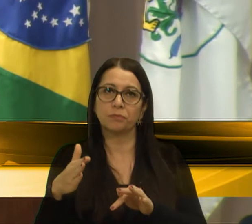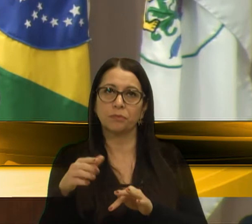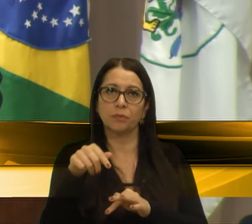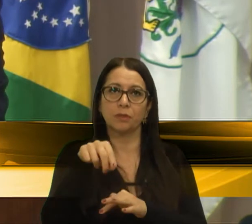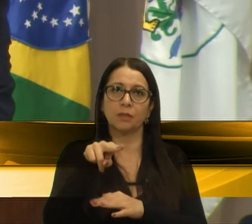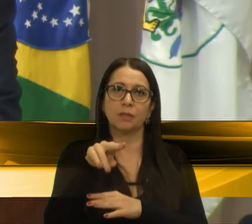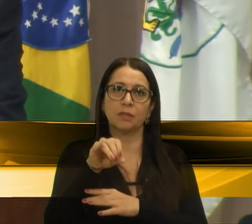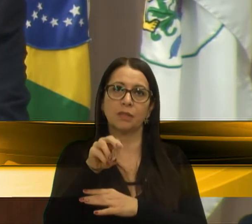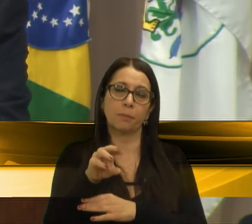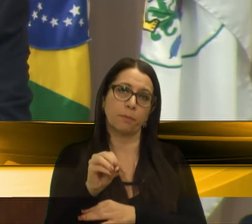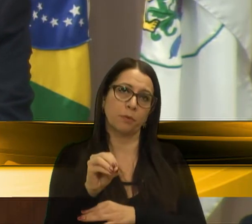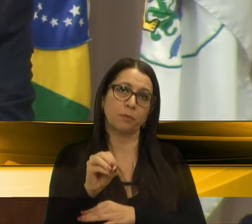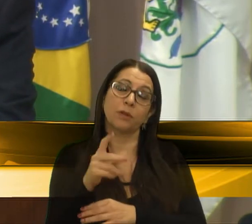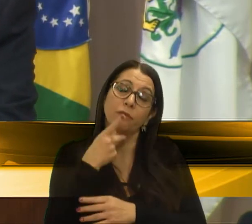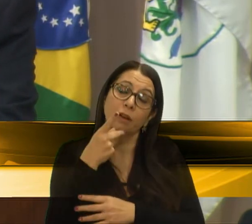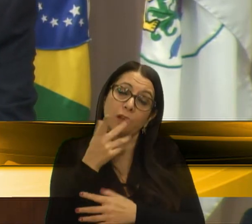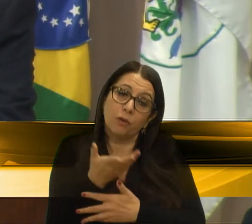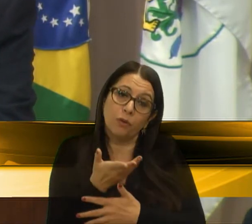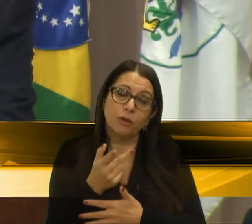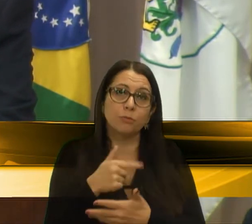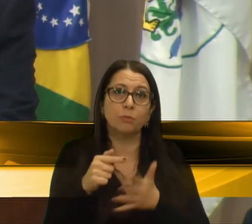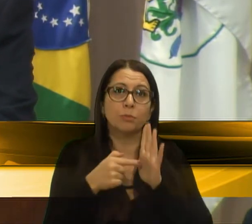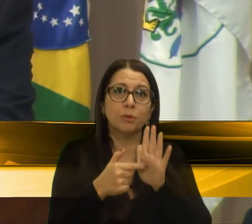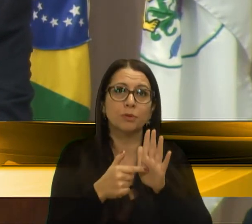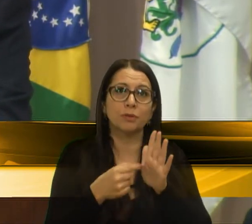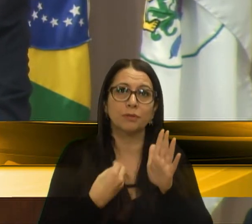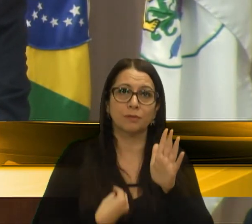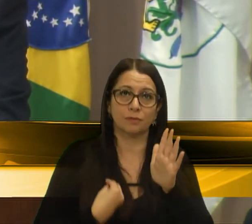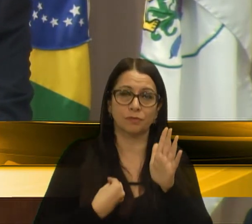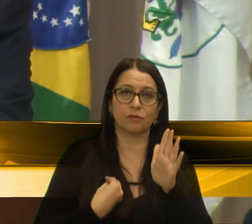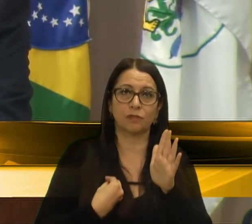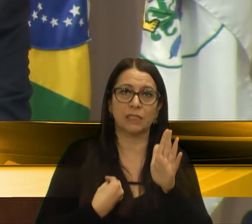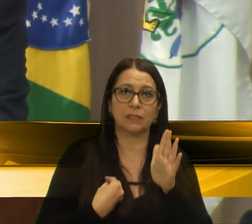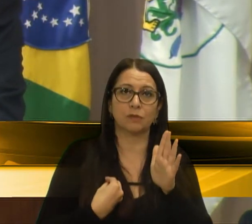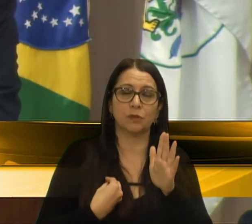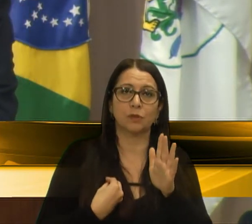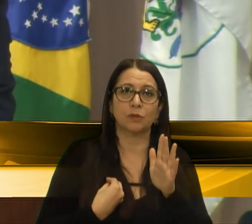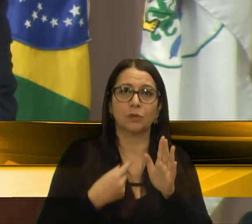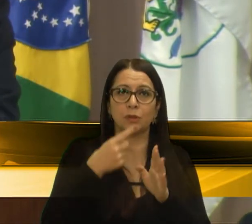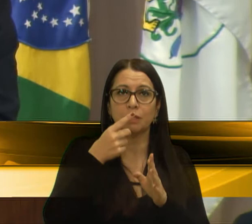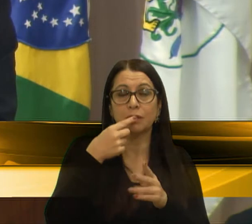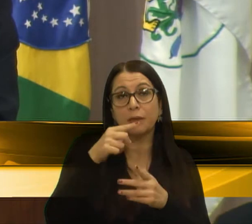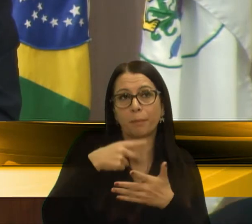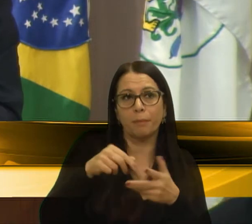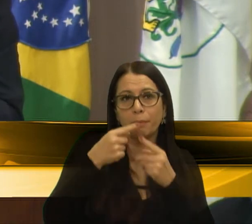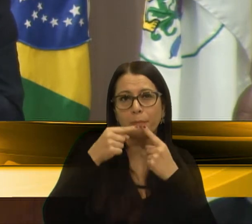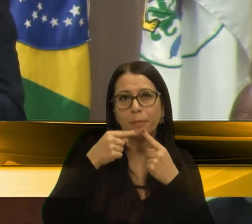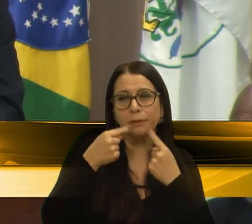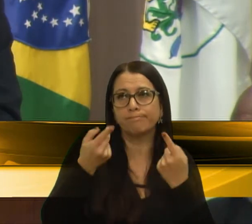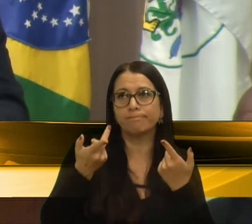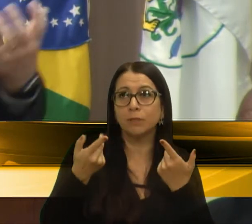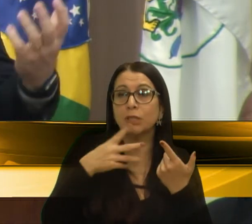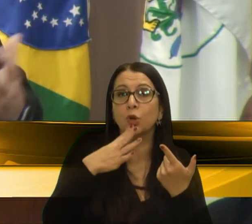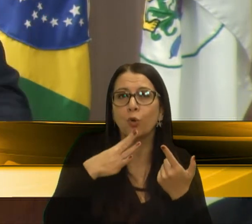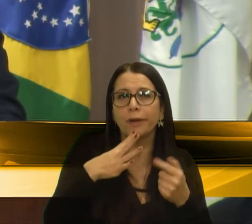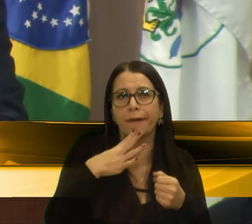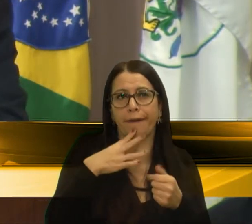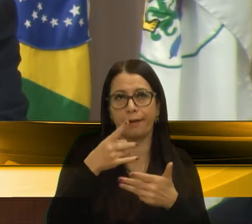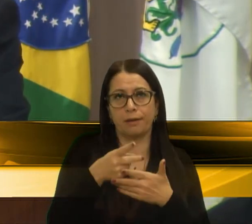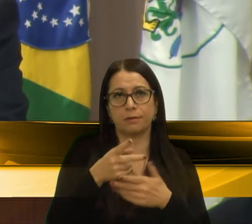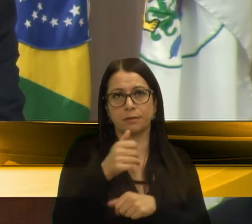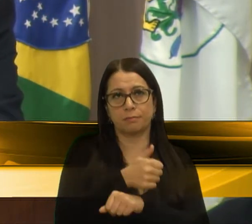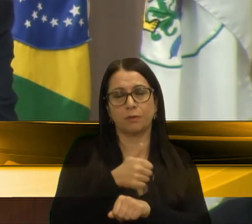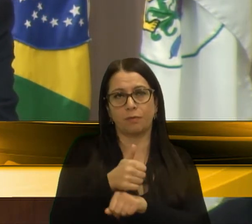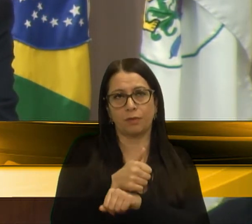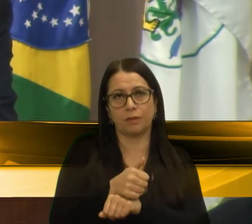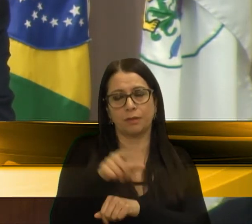quimioterapia. Quis dar esse depoimento para trazer um pouquinho ao vivo e a cores um depoimento de quem conhece o profissional,